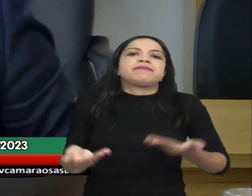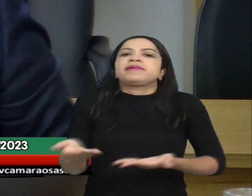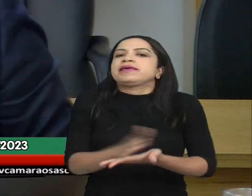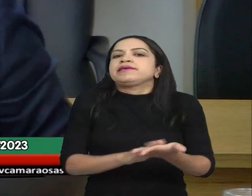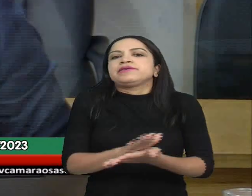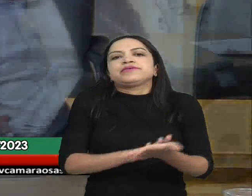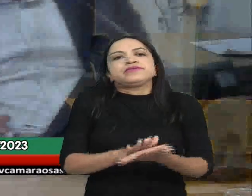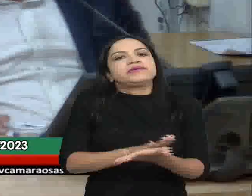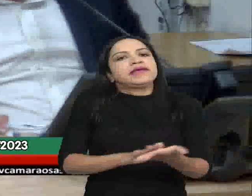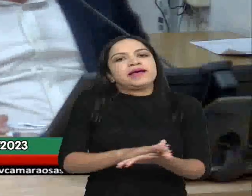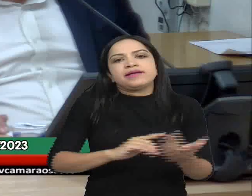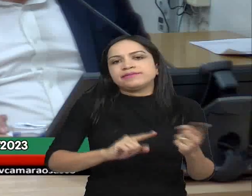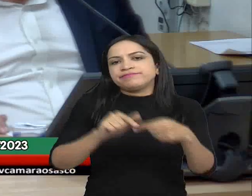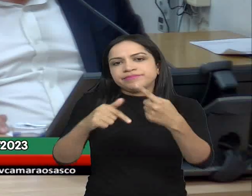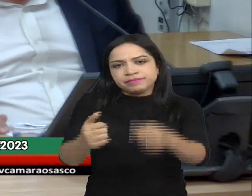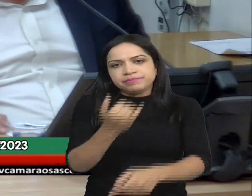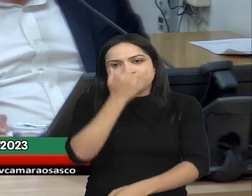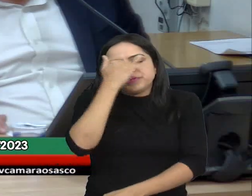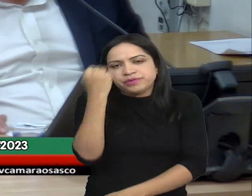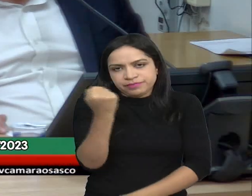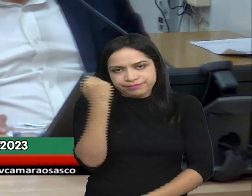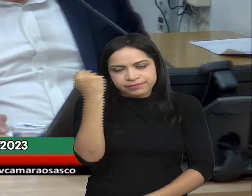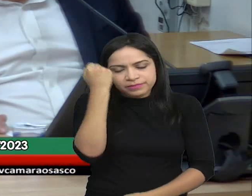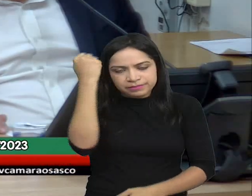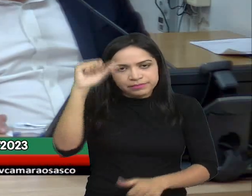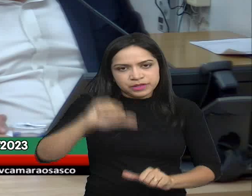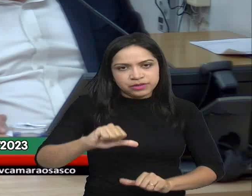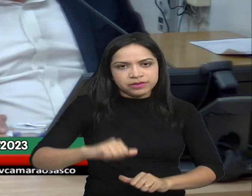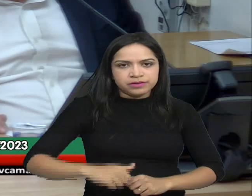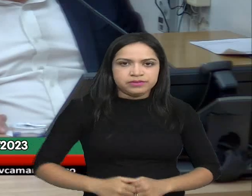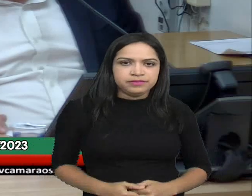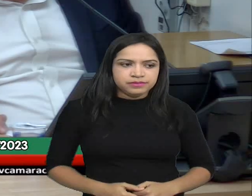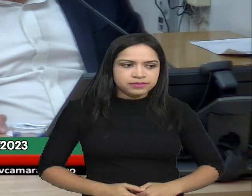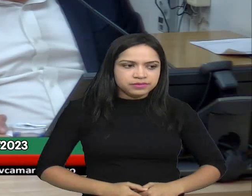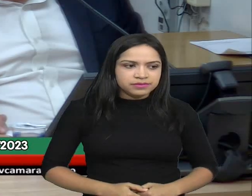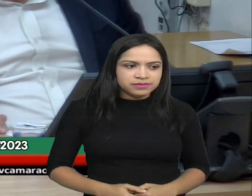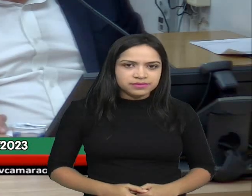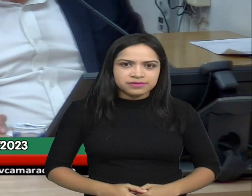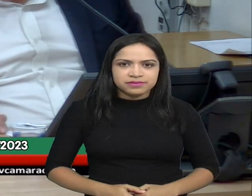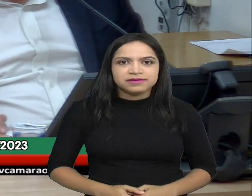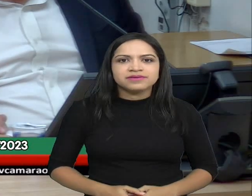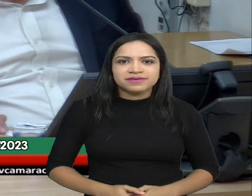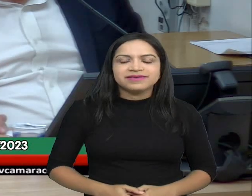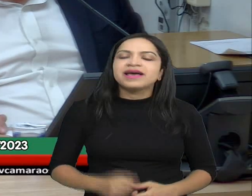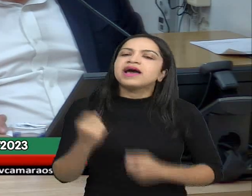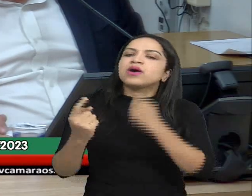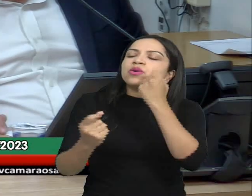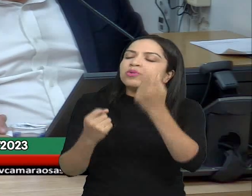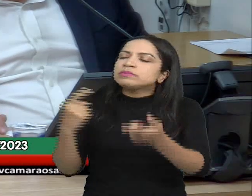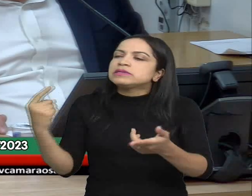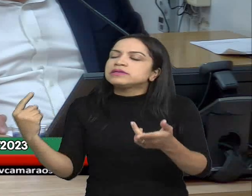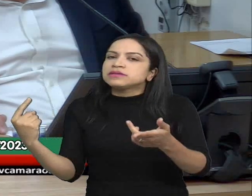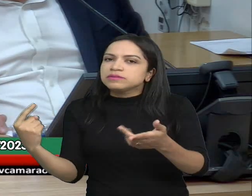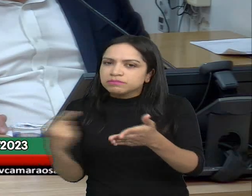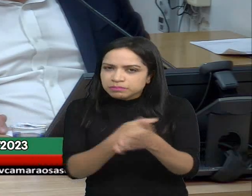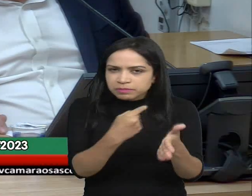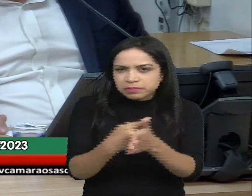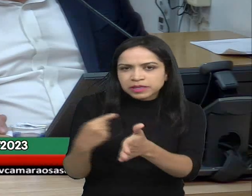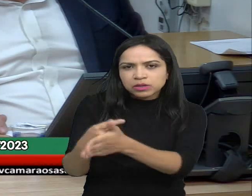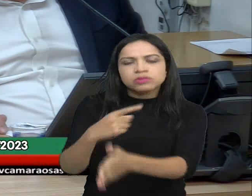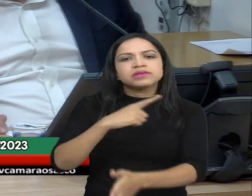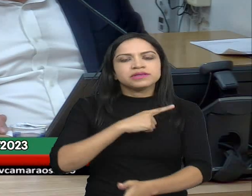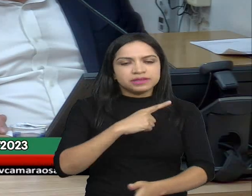só, doutor, eu queria também, aqui chegou algumas perguntas, mas eu vou deixar, logicamente, o doutor terminar pelo